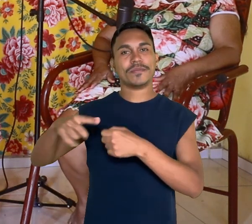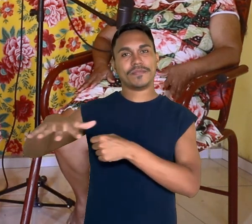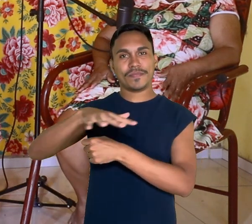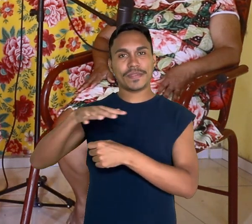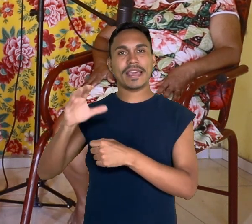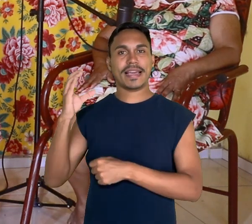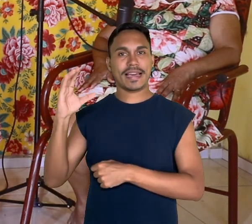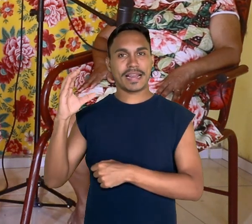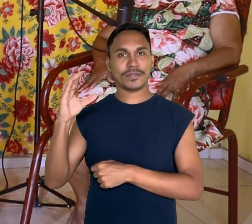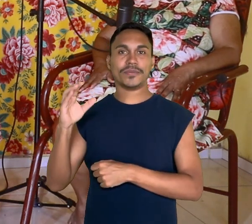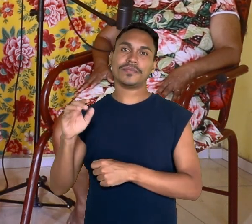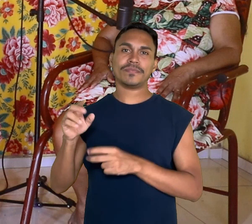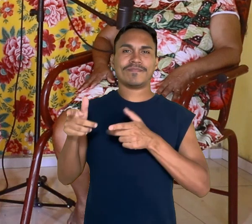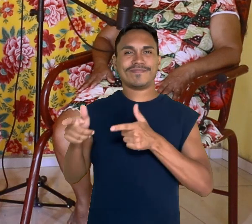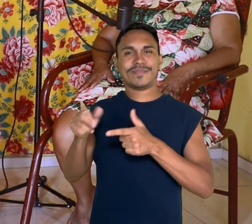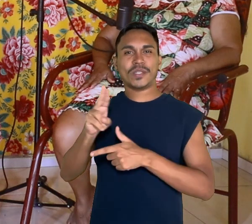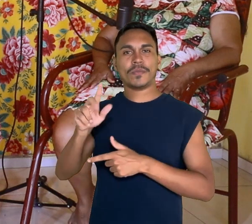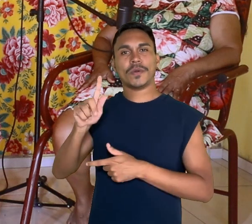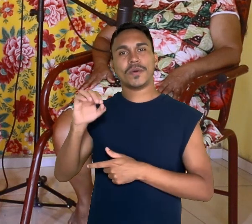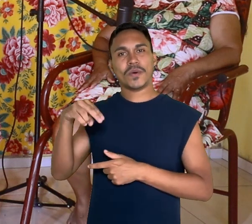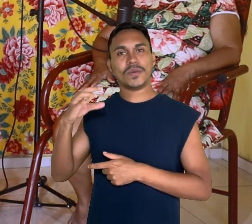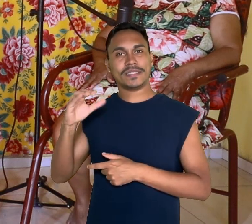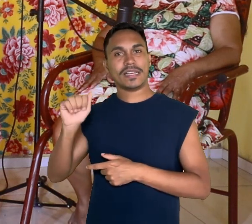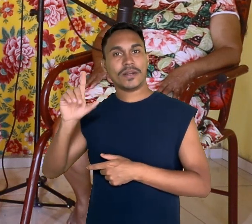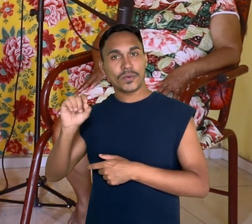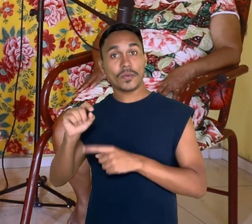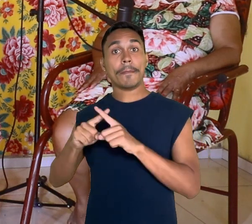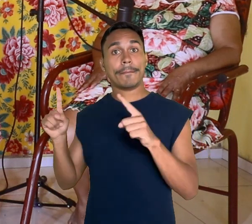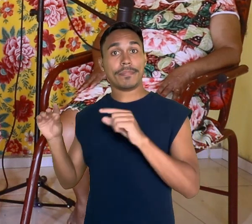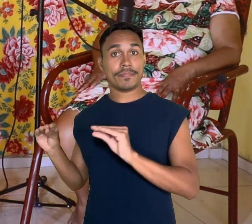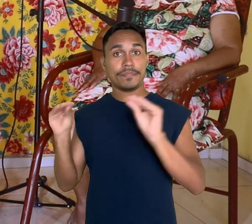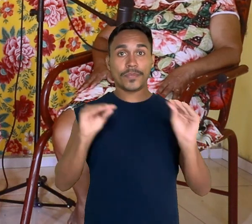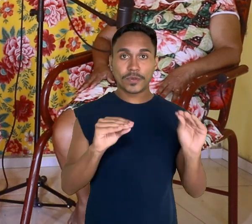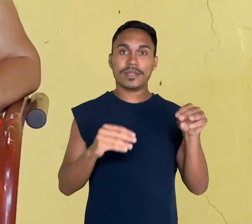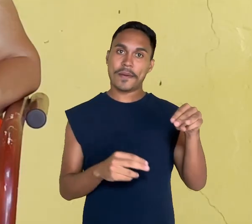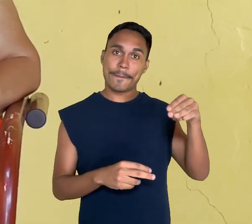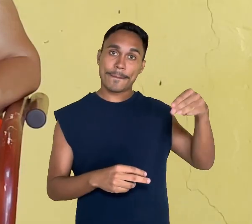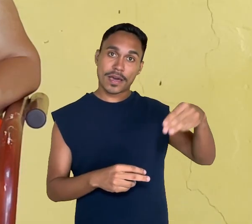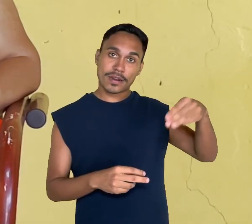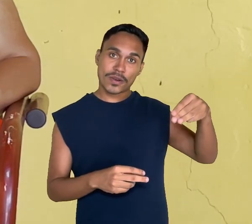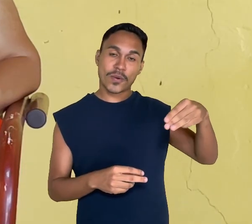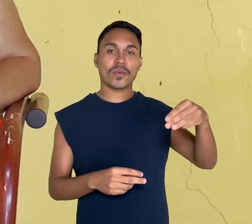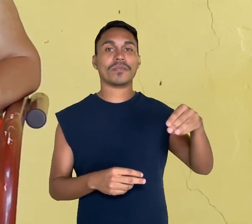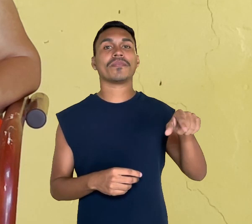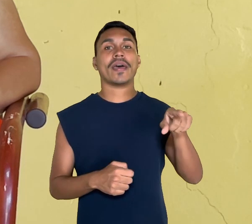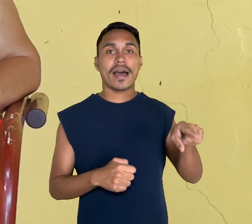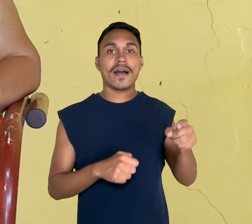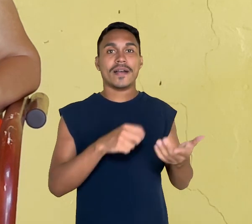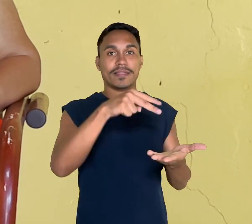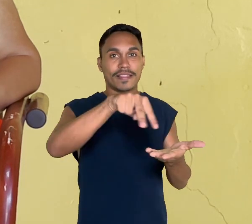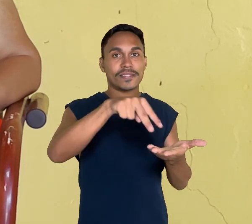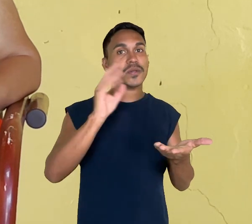como Gonçalo. Mas com 2 anos de idade, meu pai foi morar no Maranhão. E aí lá